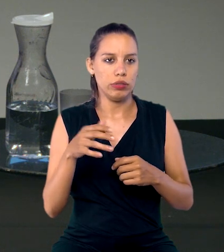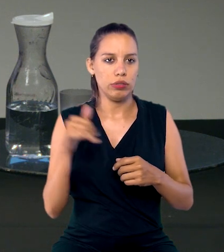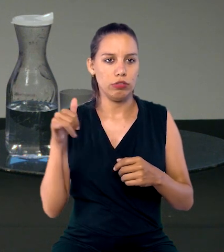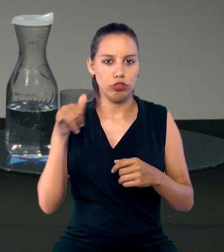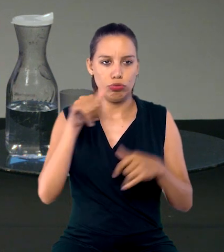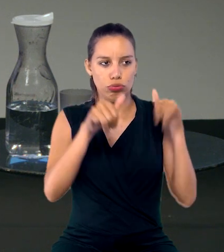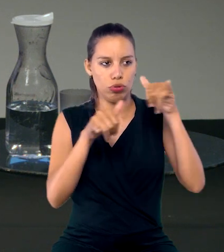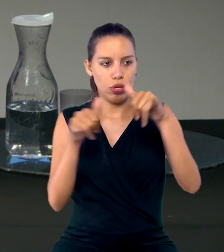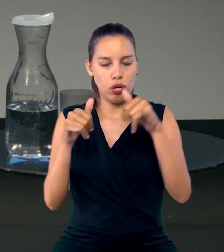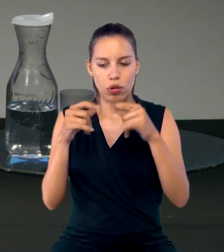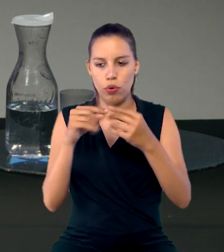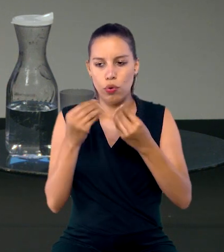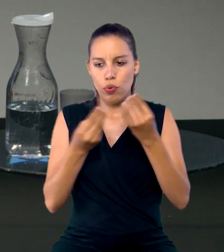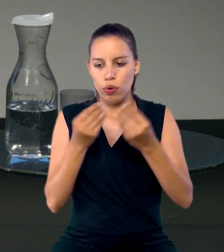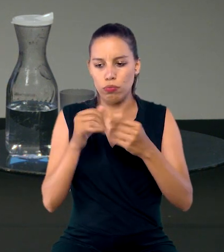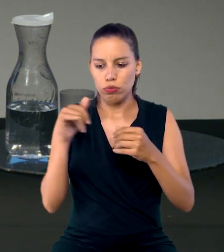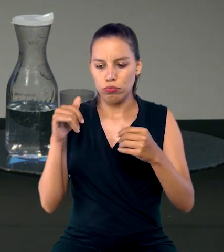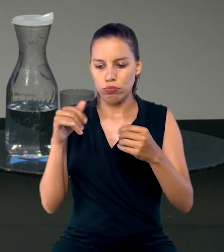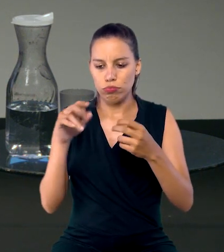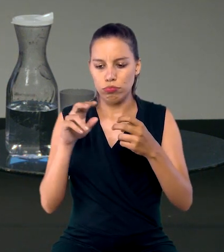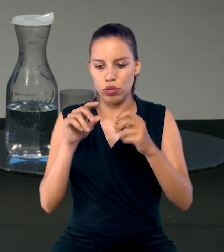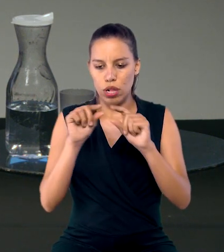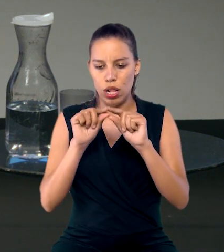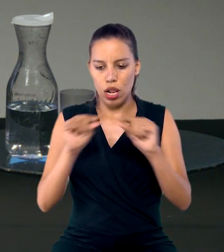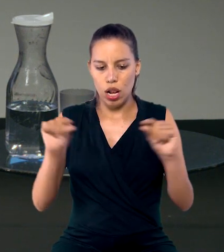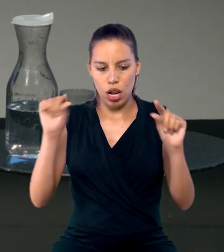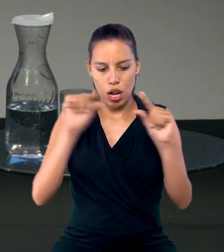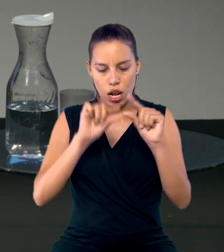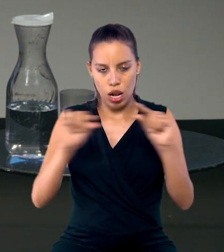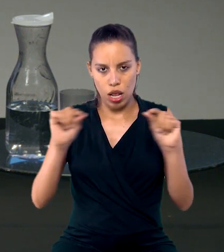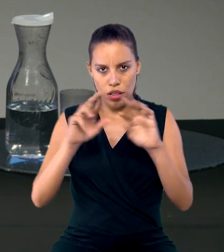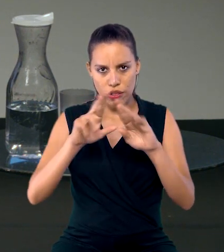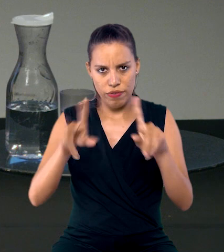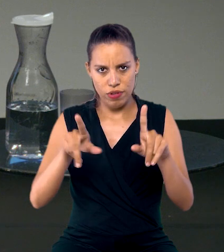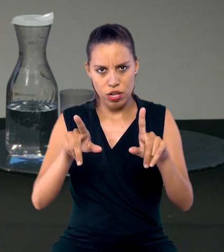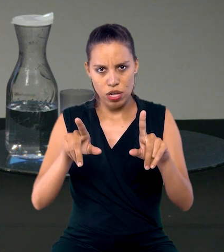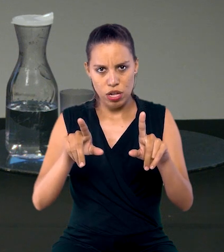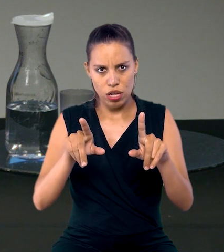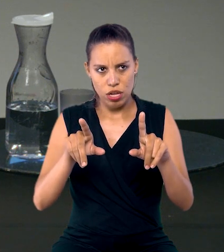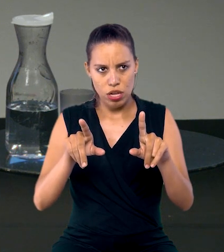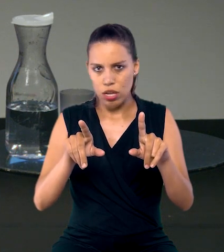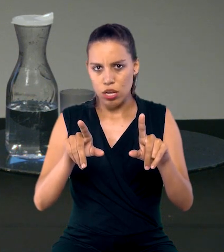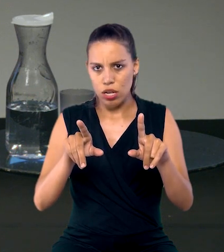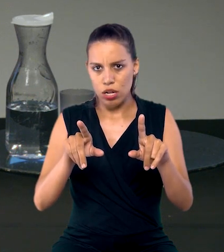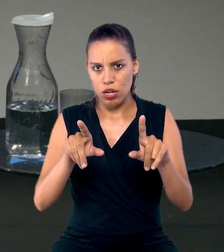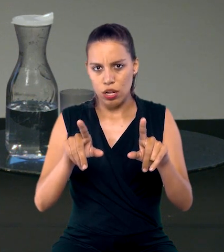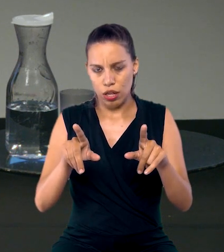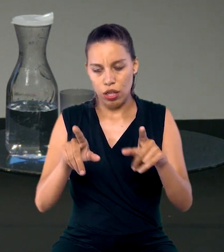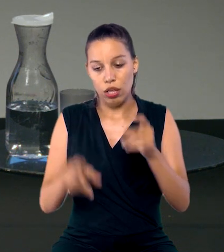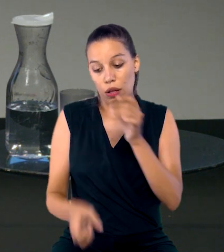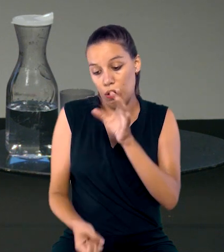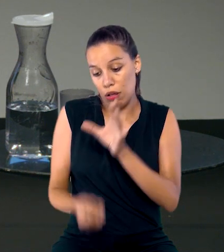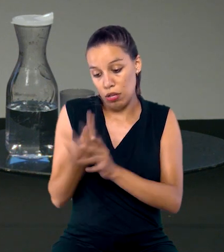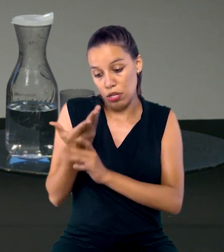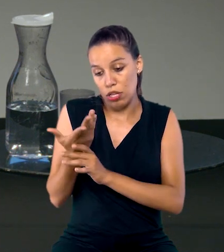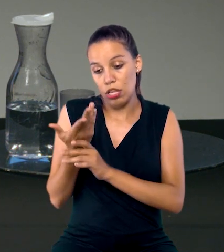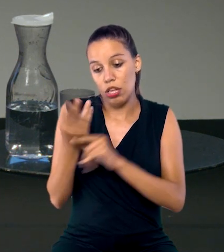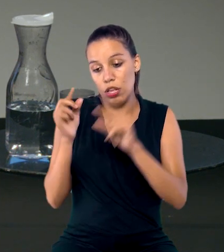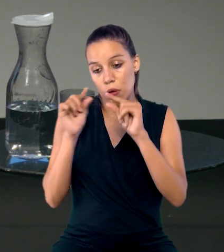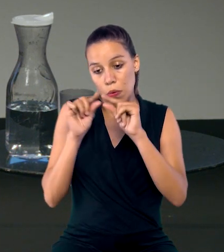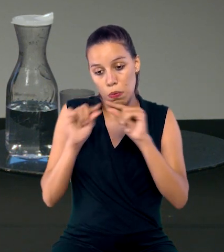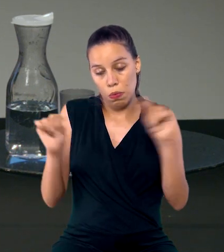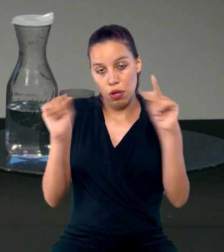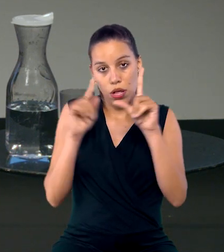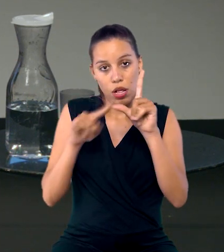todas aquelas fontes. Como é que tu vai usar isso? Então eles criam uma fonte que tem a ver com a